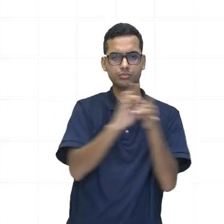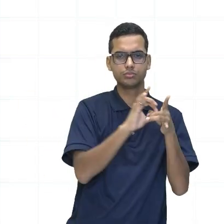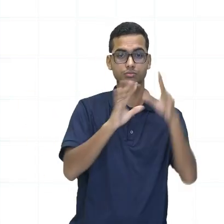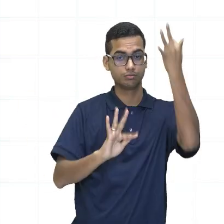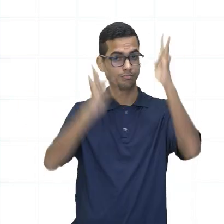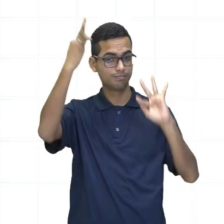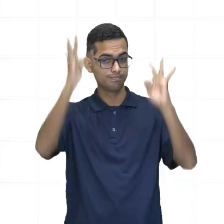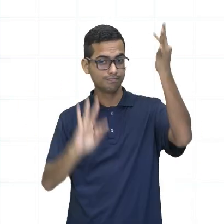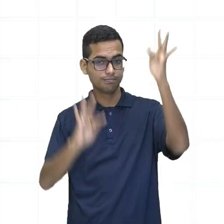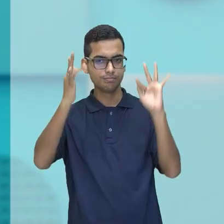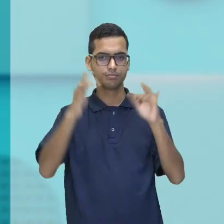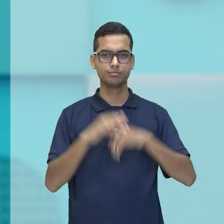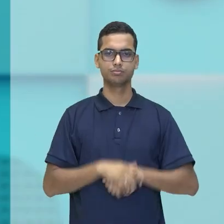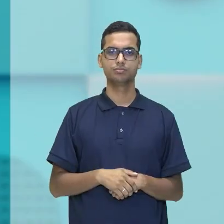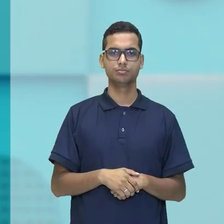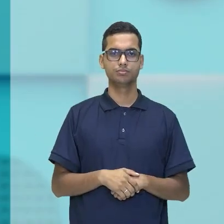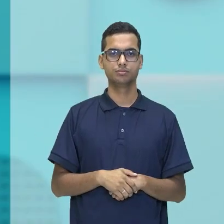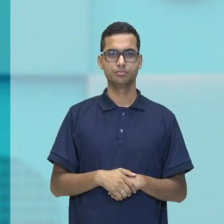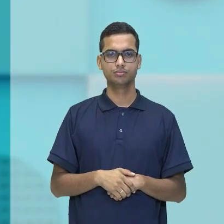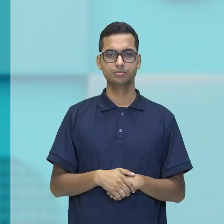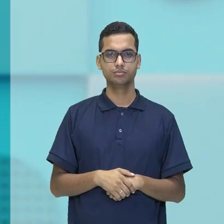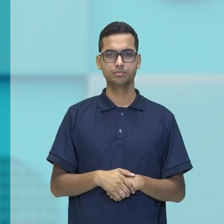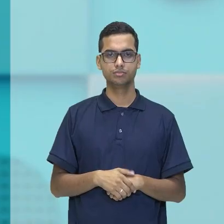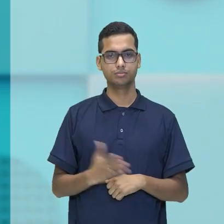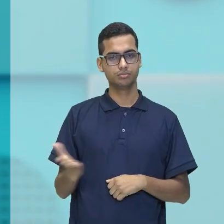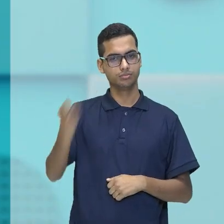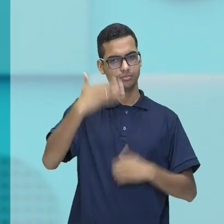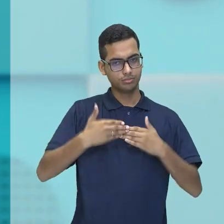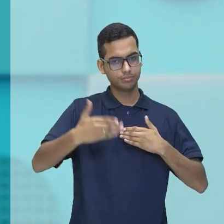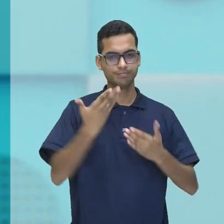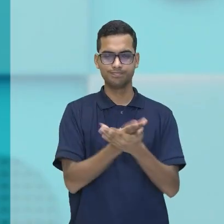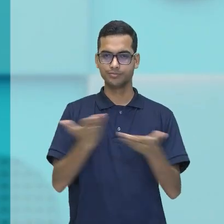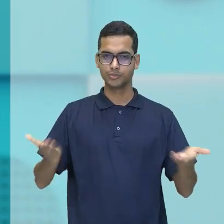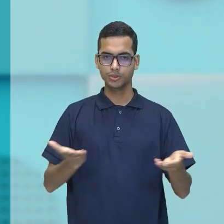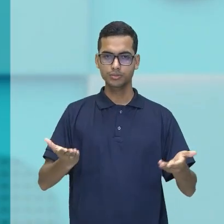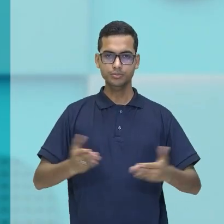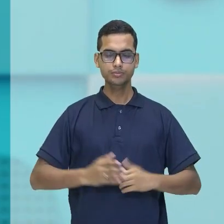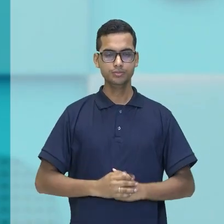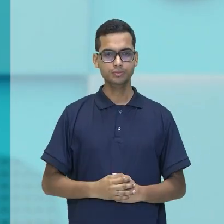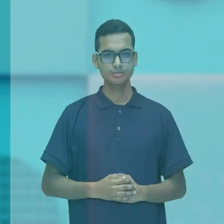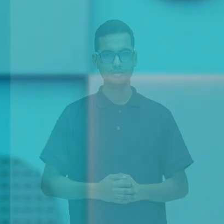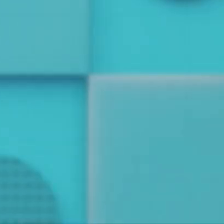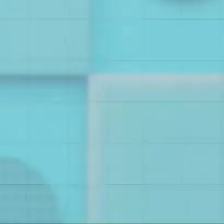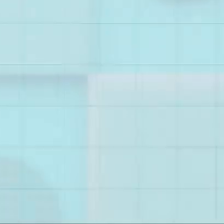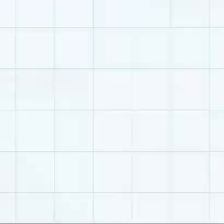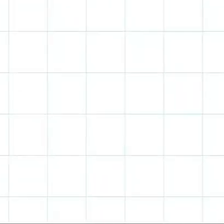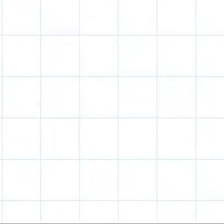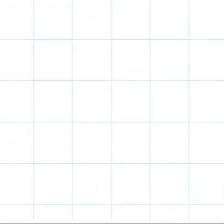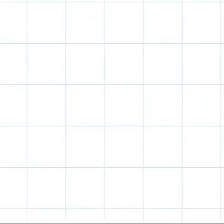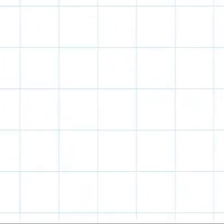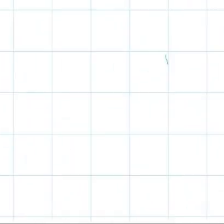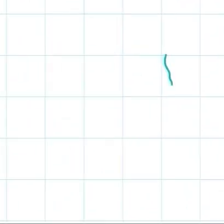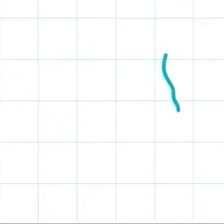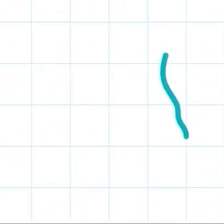contexto folclórico. E vamos dar início à nossa aula.